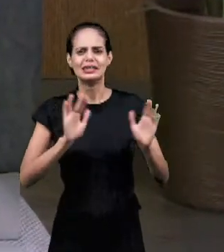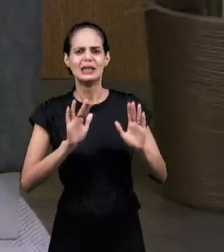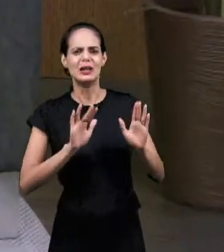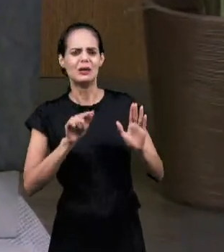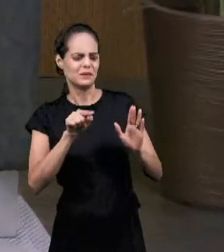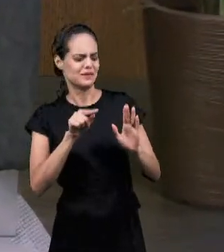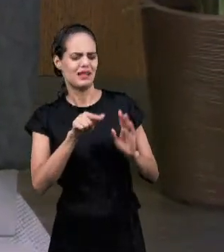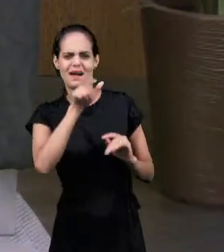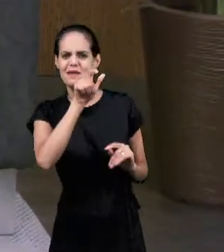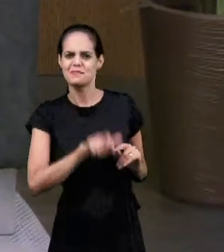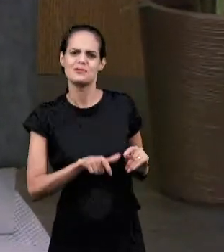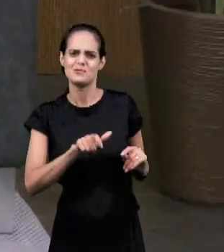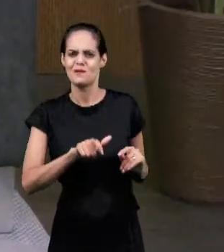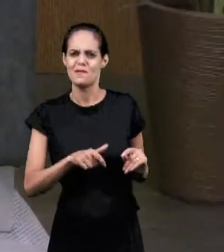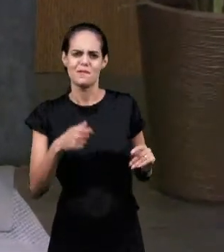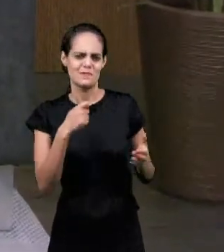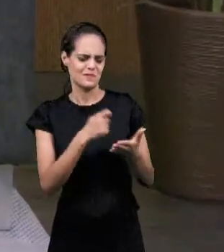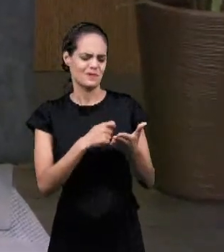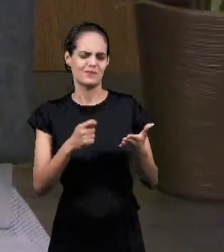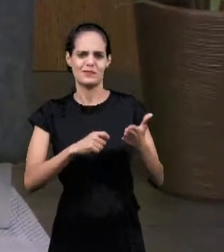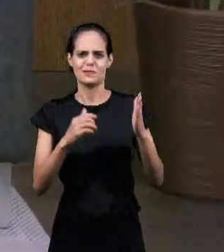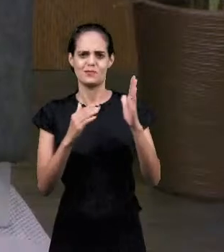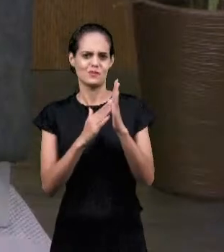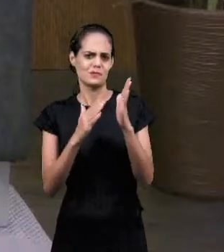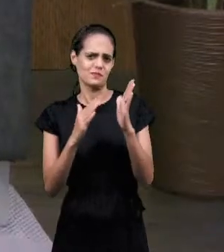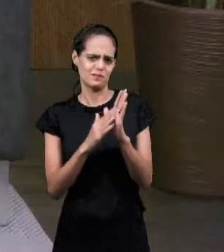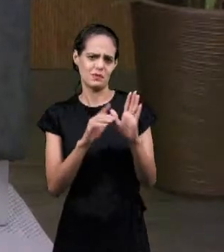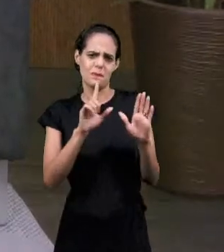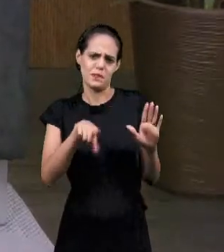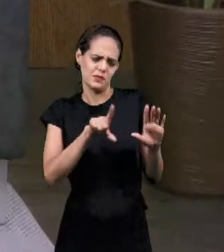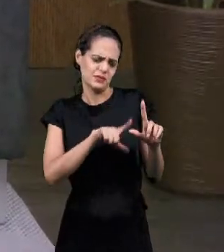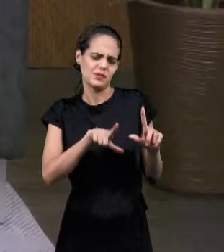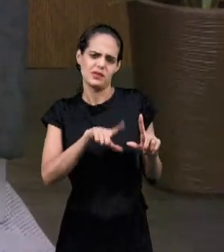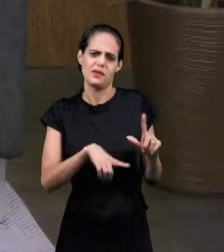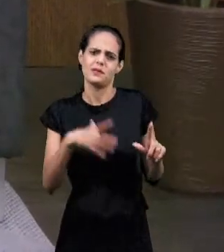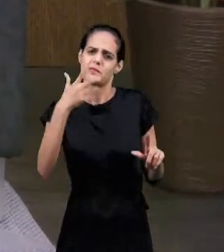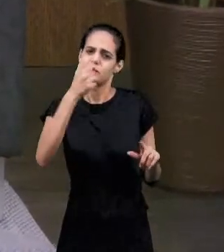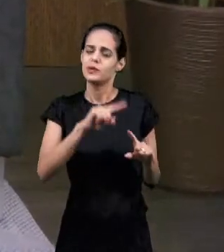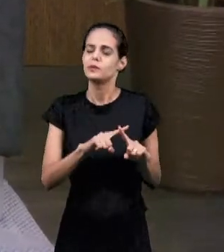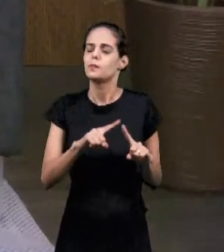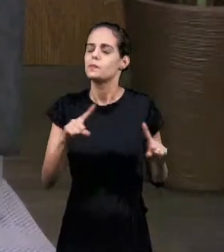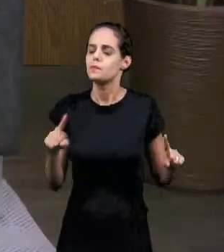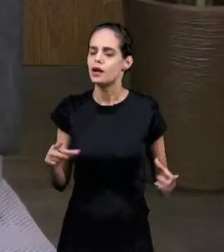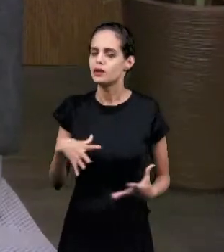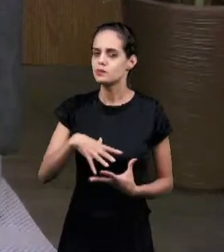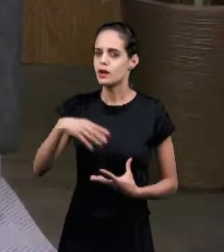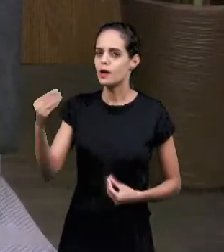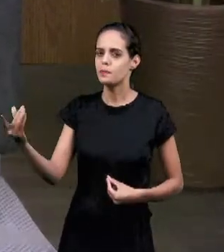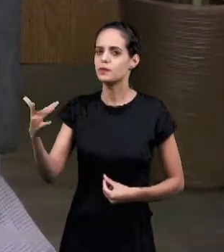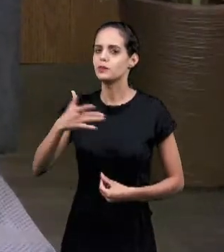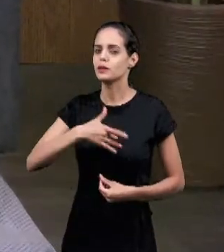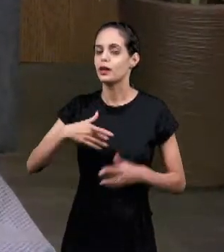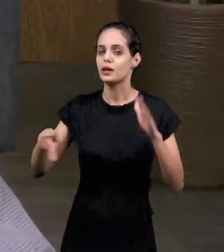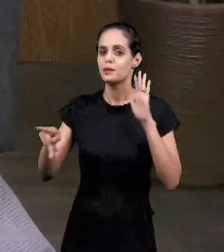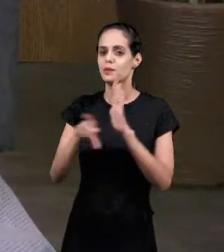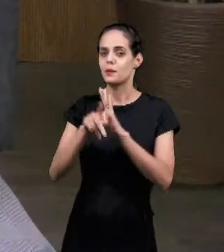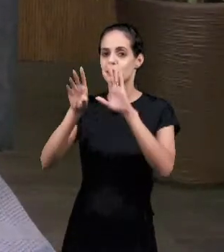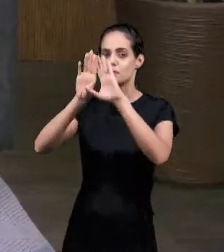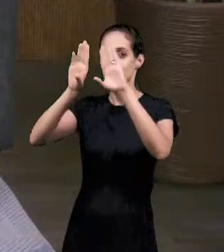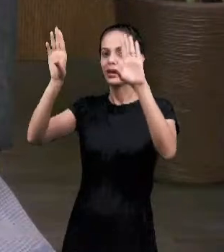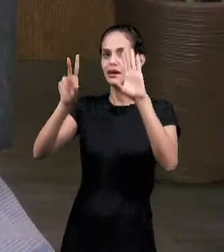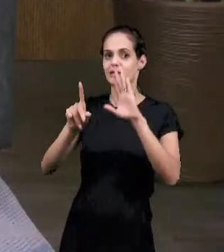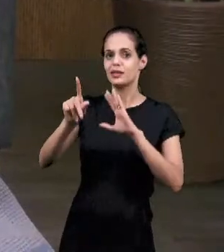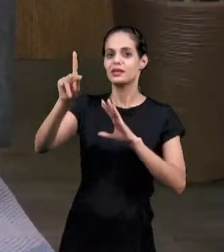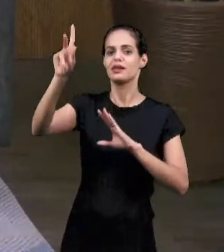fez um hino. Às vezes você vai fazer até uma música bonita. Mas aquilo que toca a alma é aquilo que vem da eternidade. Isso. É aquilo que